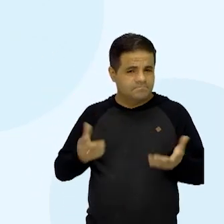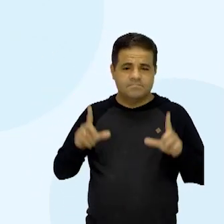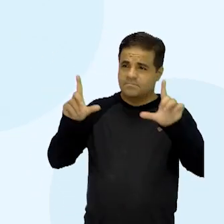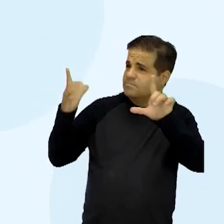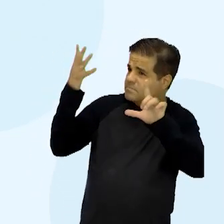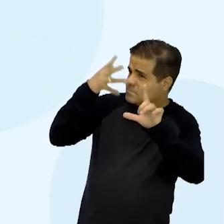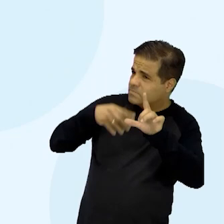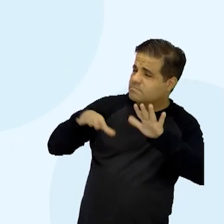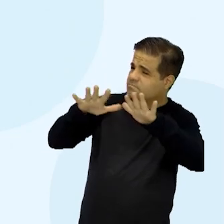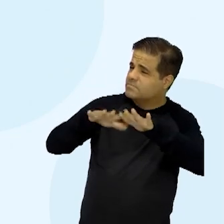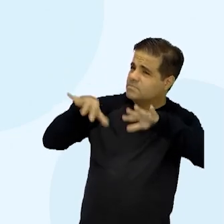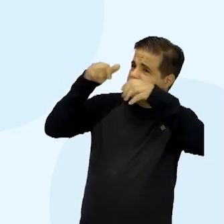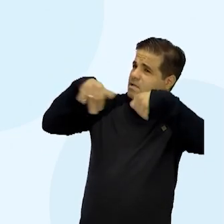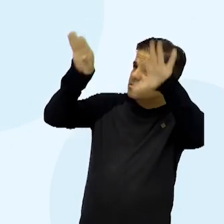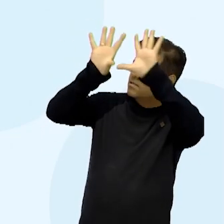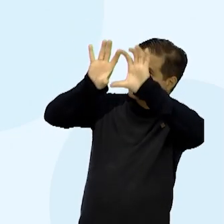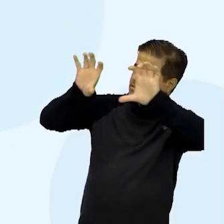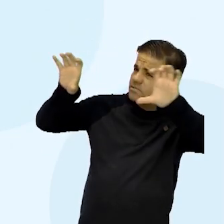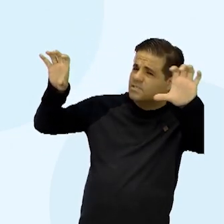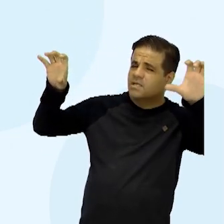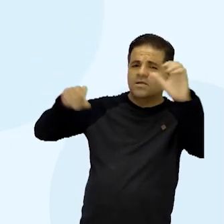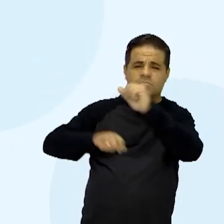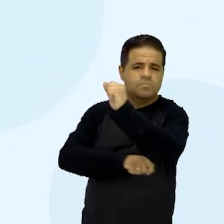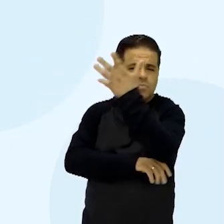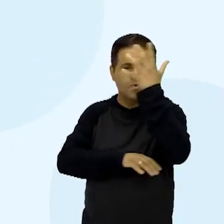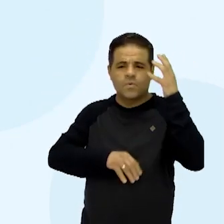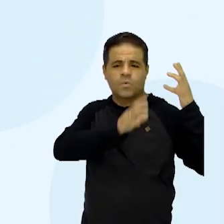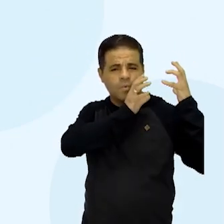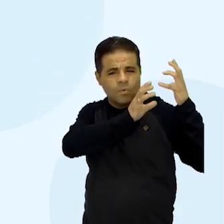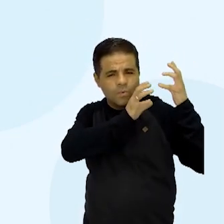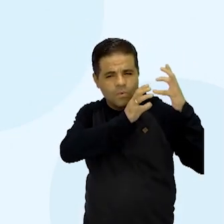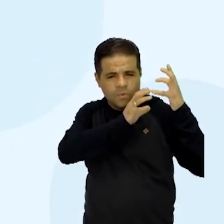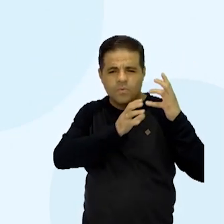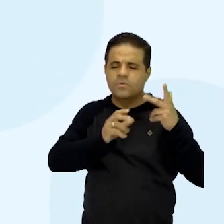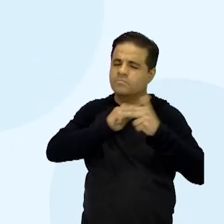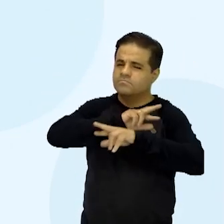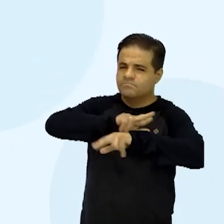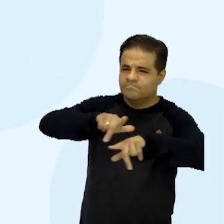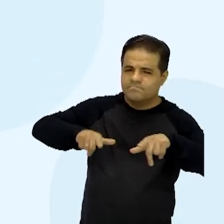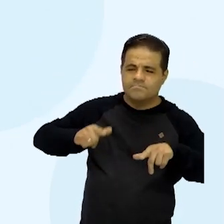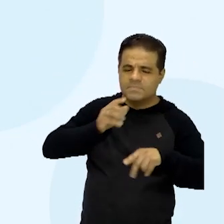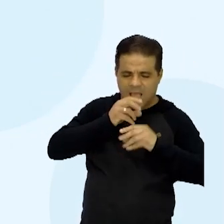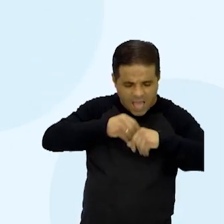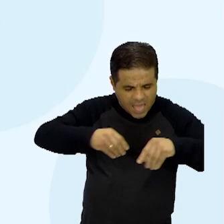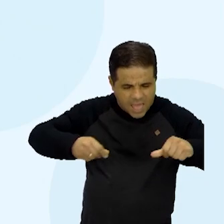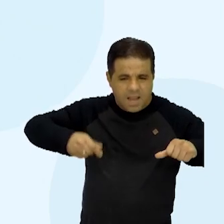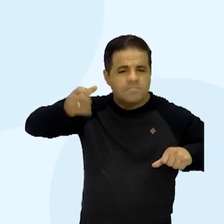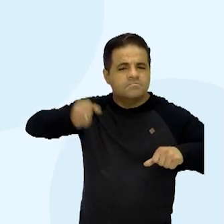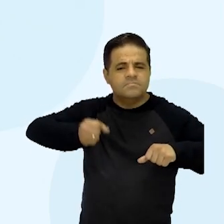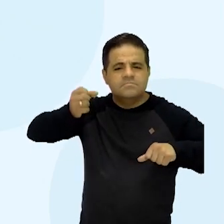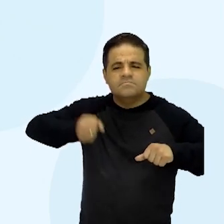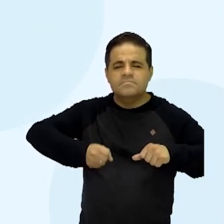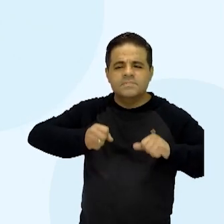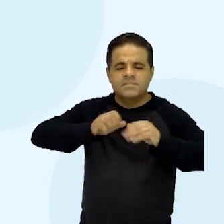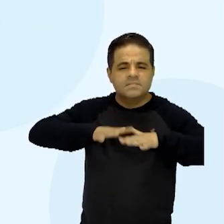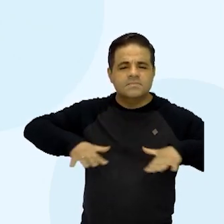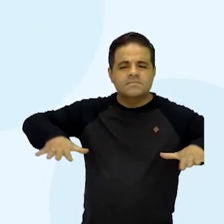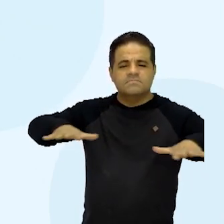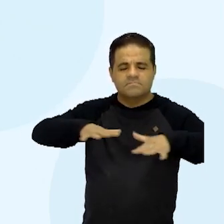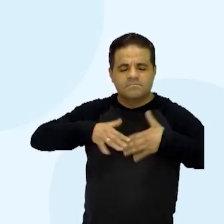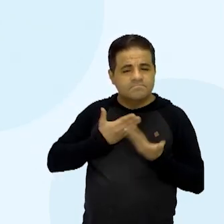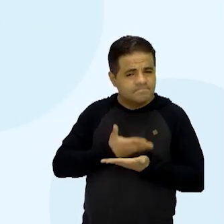lá com o céu azul, vários coqueiros, uma praia lá com areia meio que branquinha, a água super